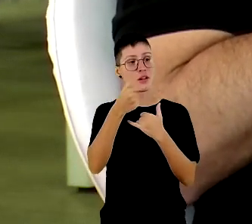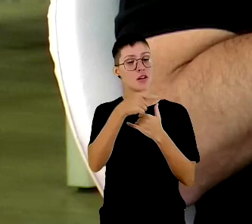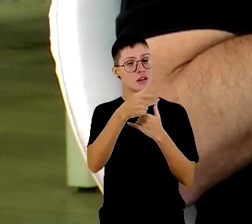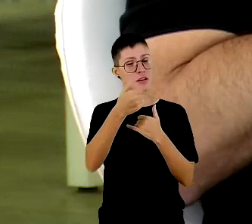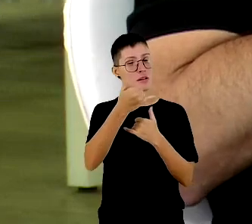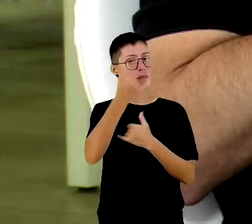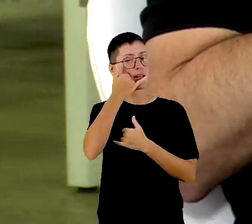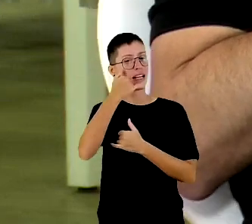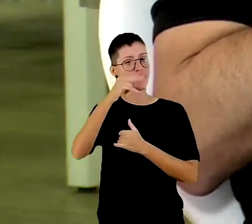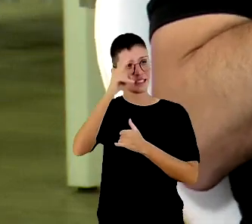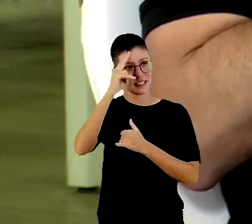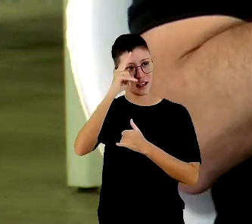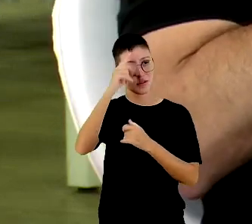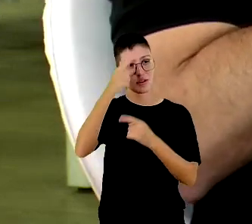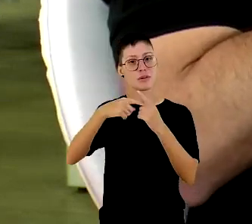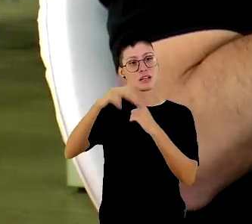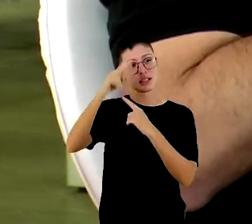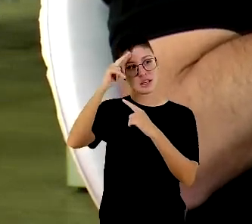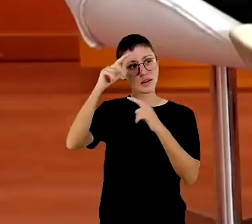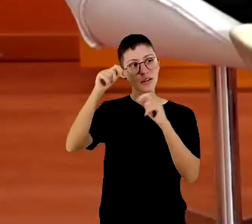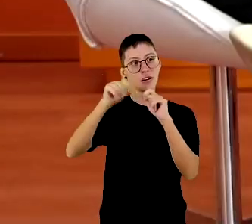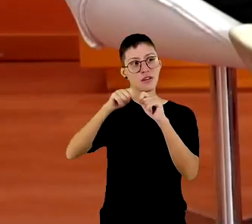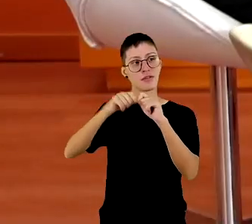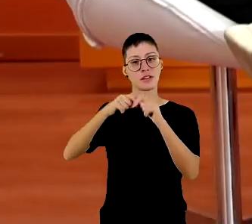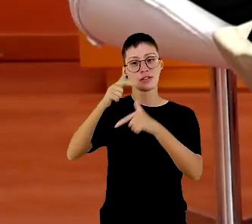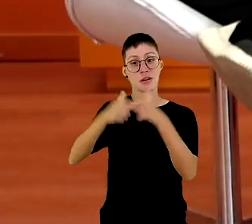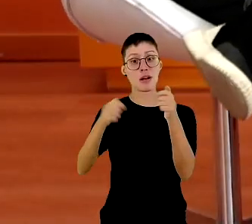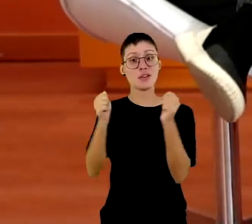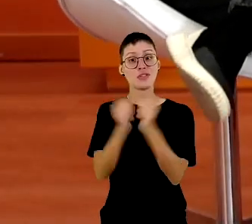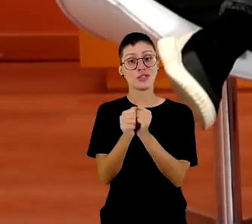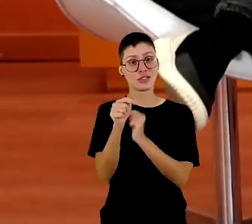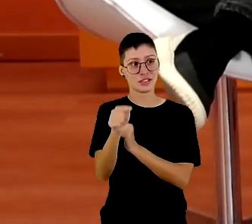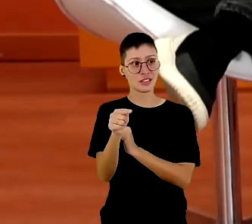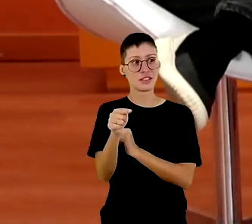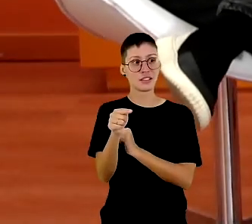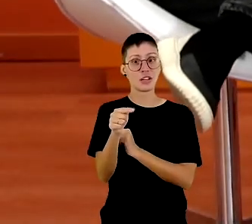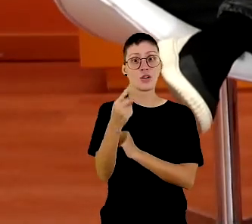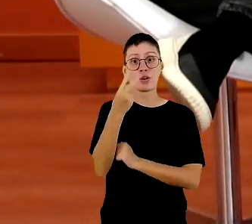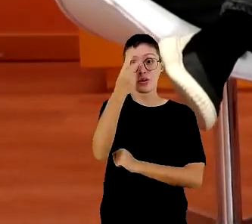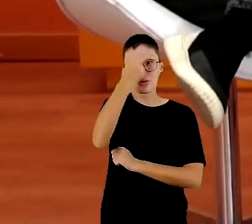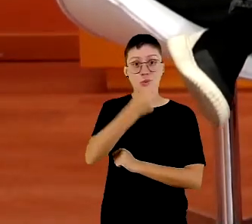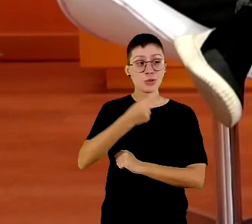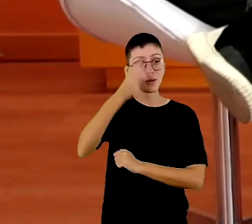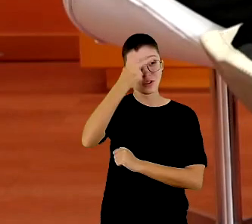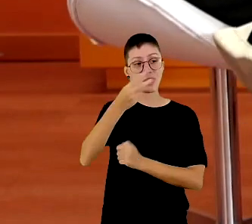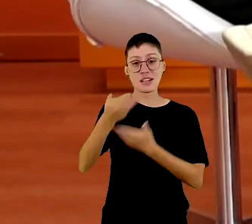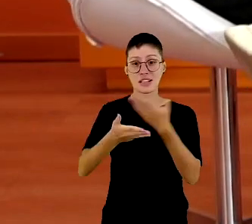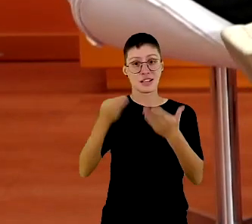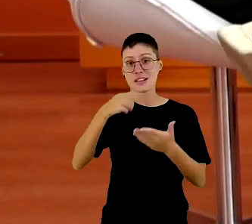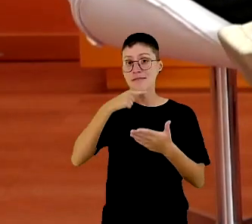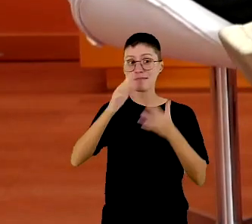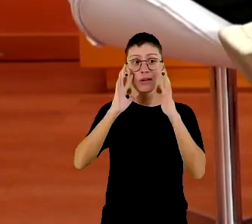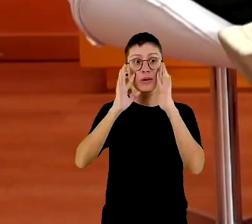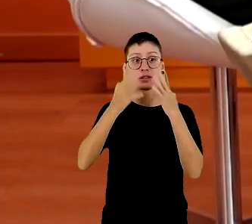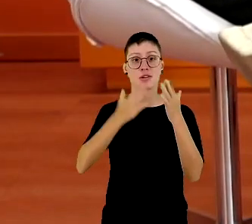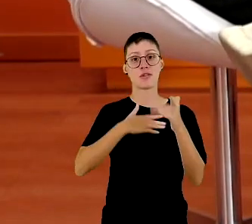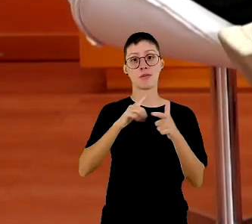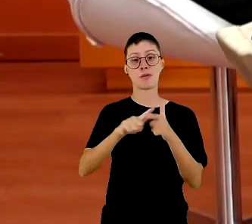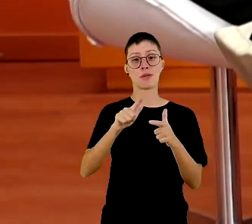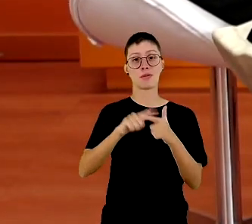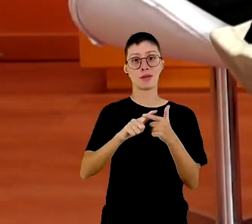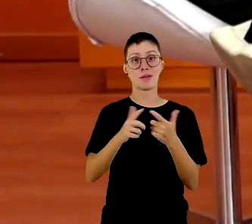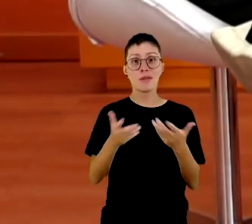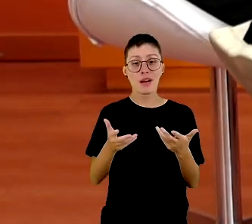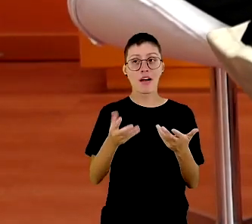que segunda-feira eu faço trabalho de novo com você. Então foram 2 horas de atendimento para não resolver o meu problema e,